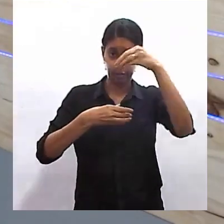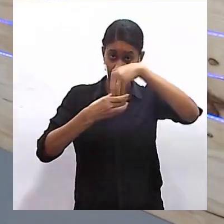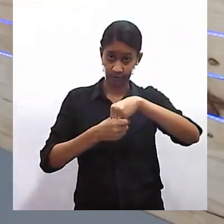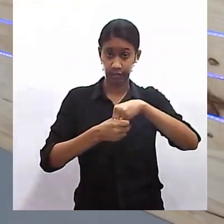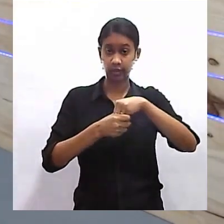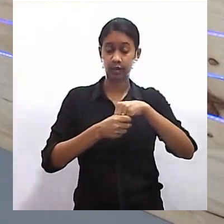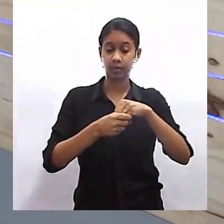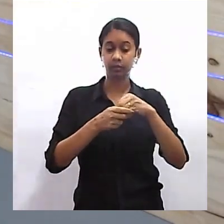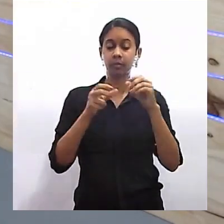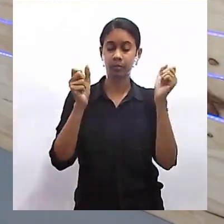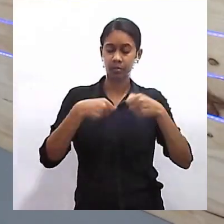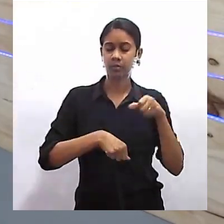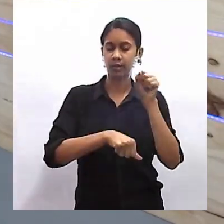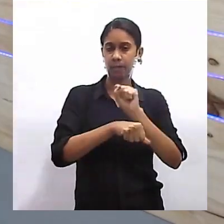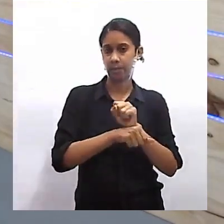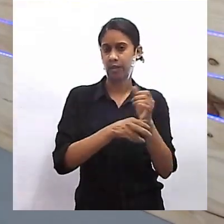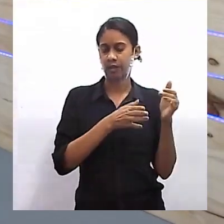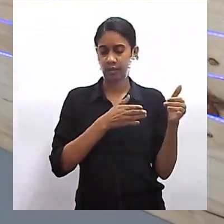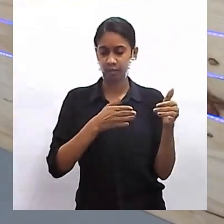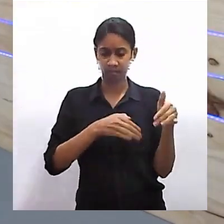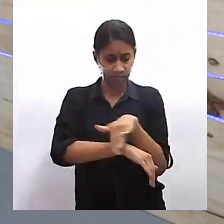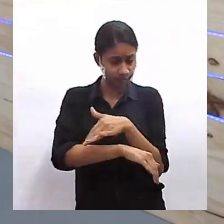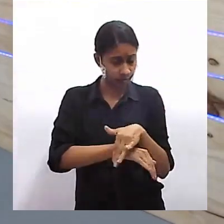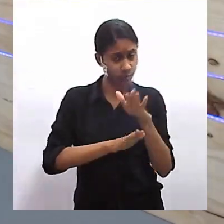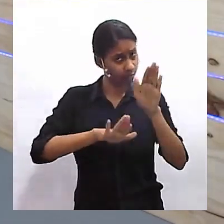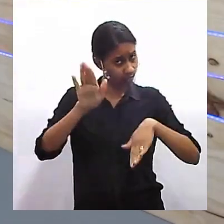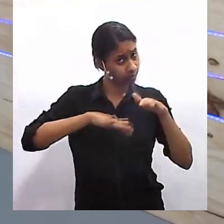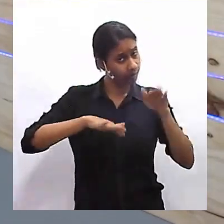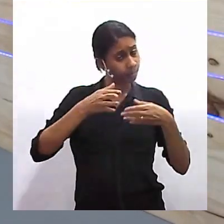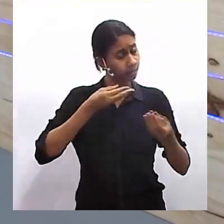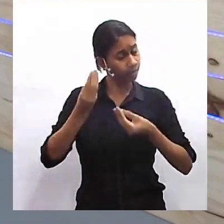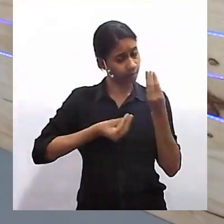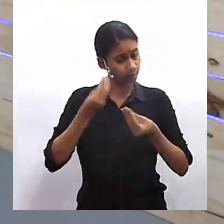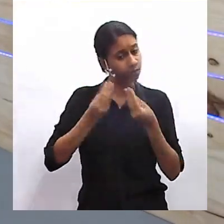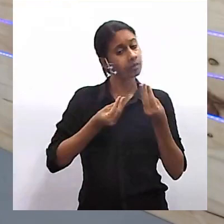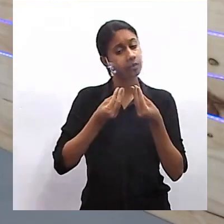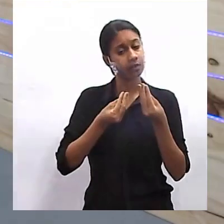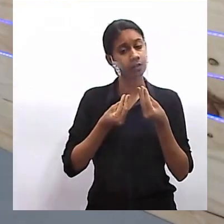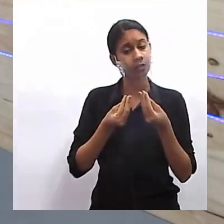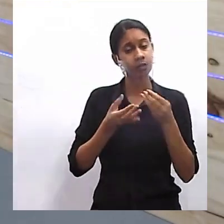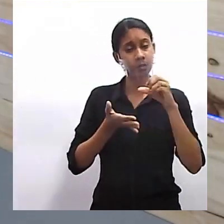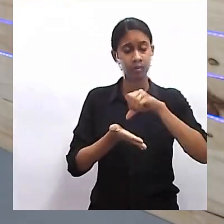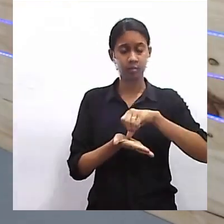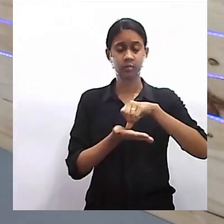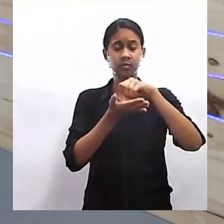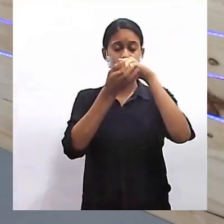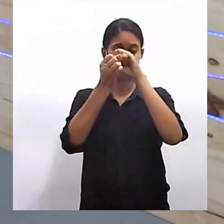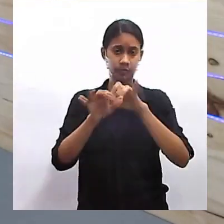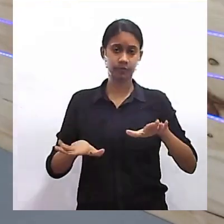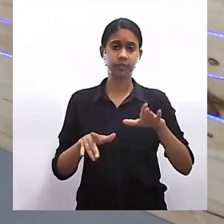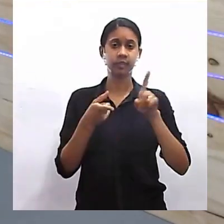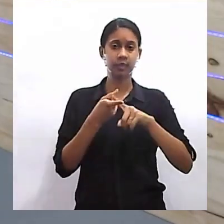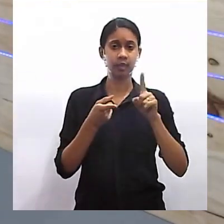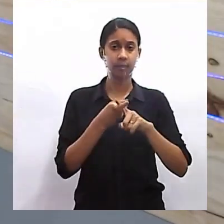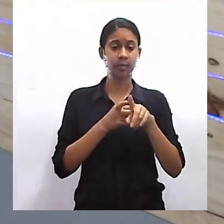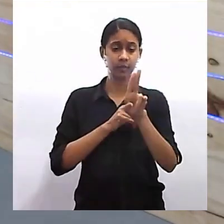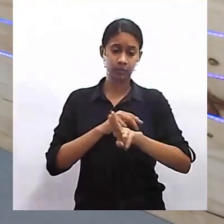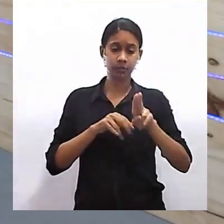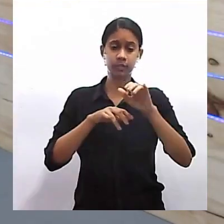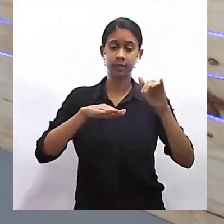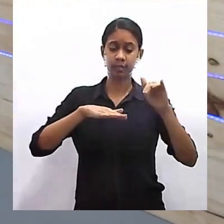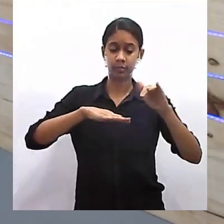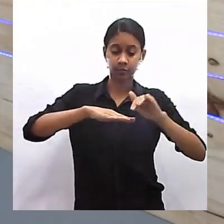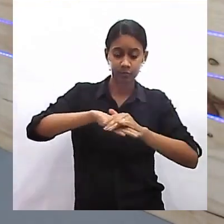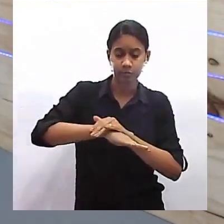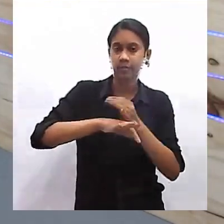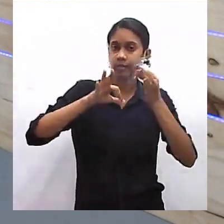segurança, ver se... Dependendo do grau do CD, né? Do nível do CD, né? Entendeu? Dependendo, o cara tem que usar uma bota específica, dependendo da carga.